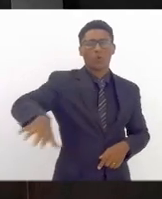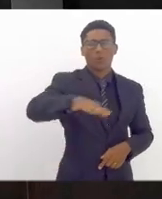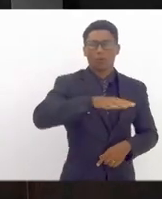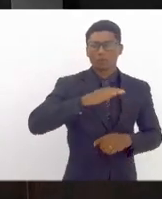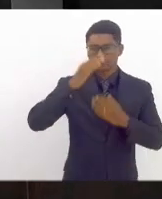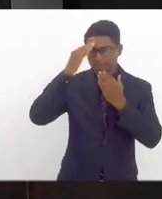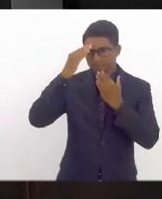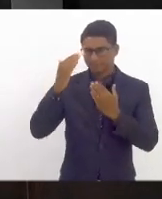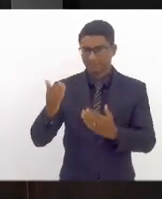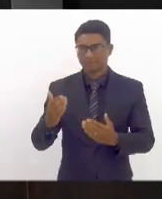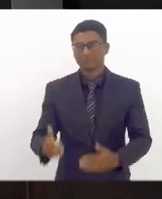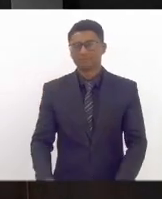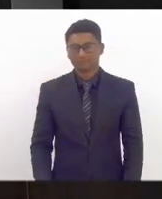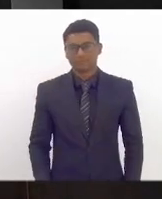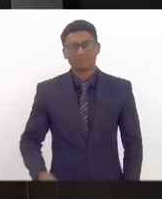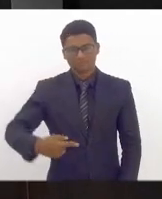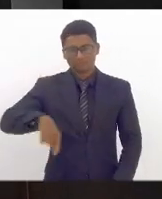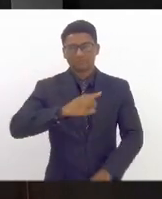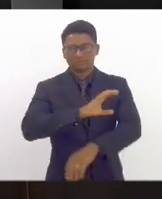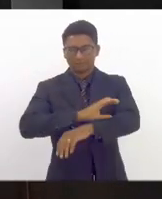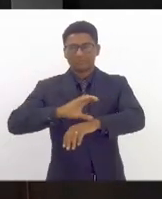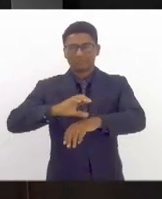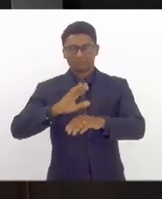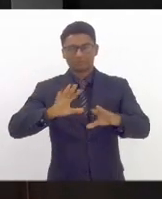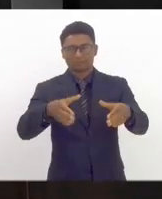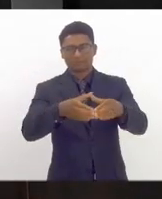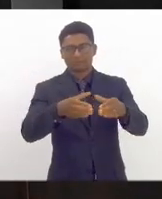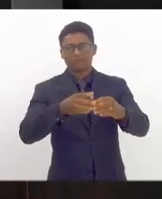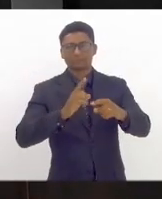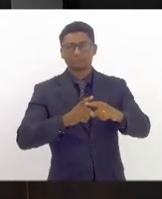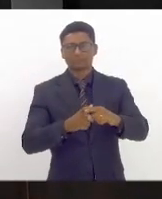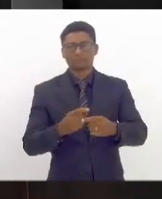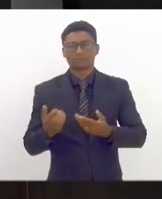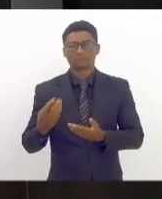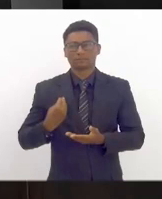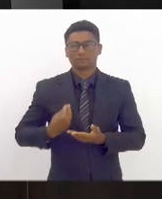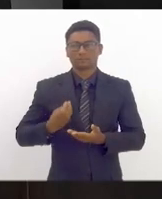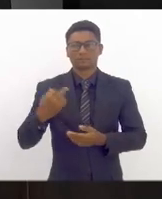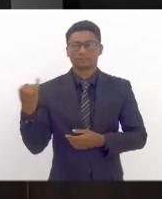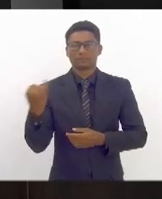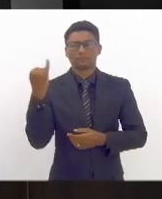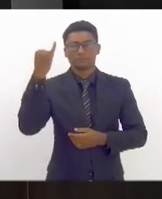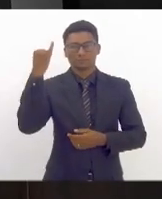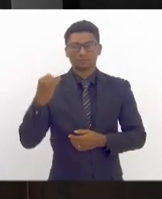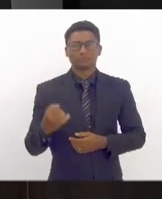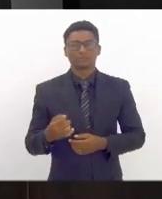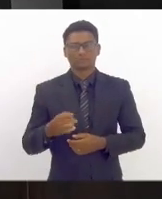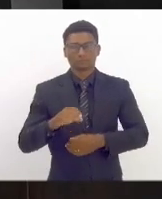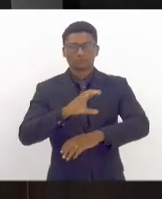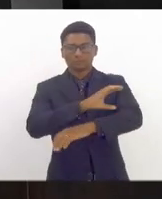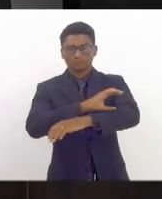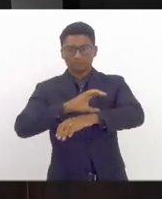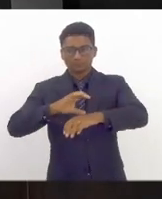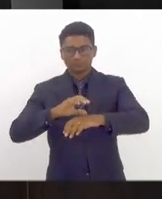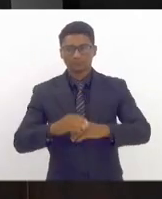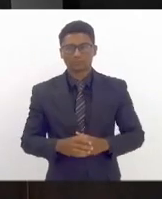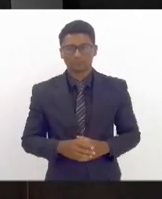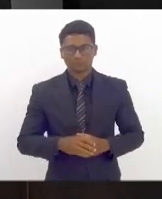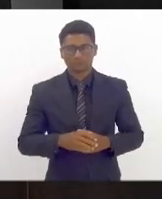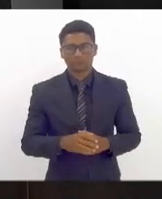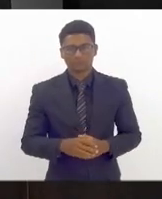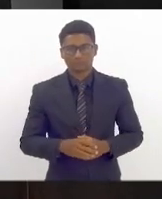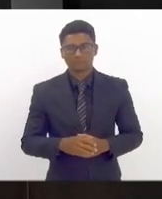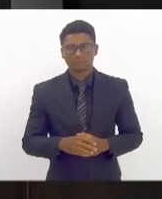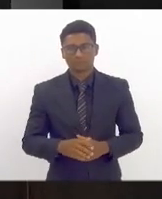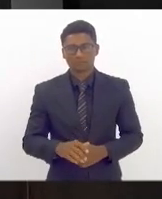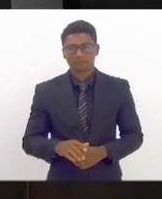e lutadores da cultura por essa vida tão importante para a cultura que muito feita a